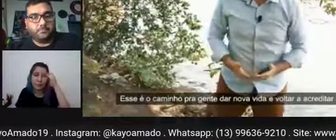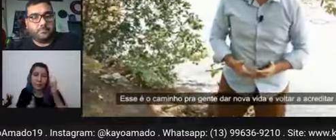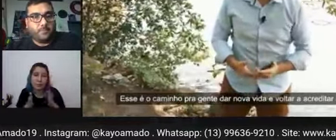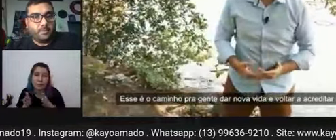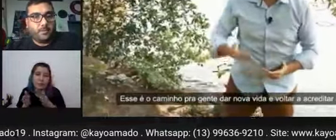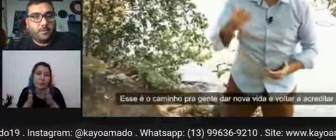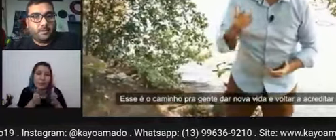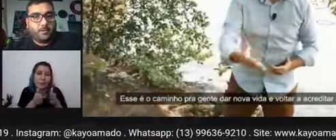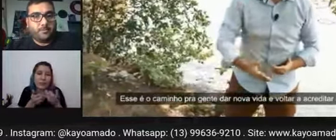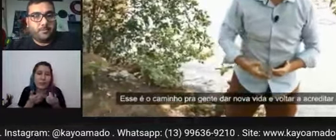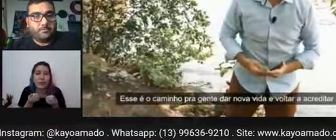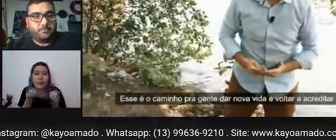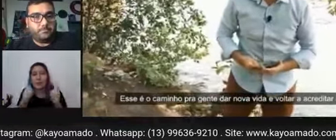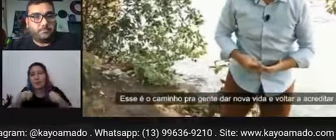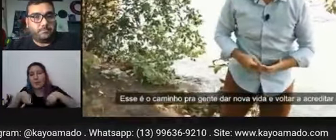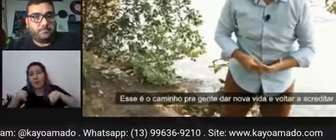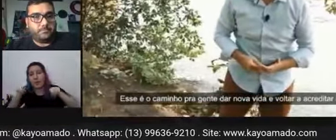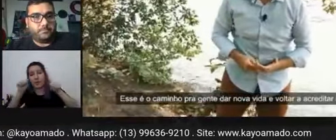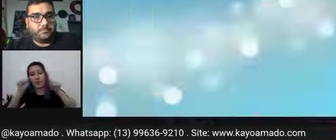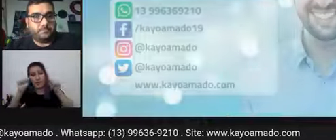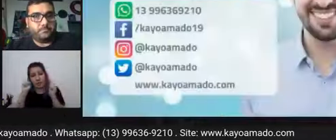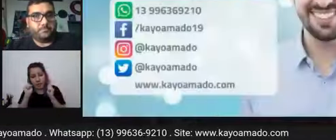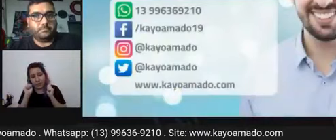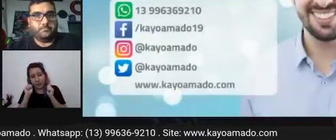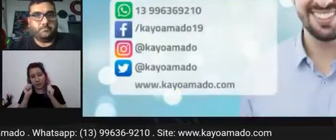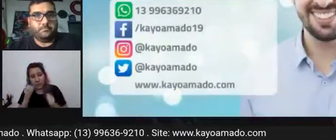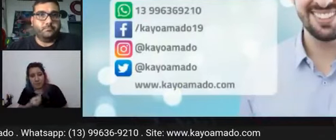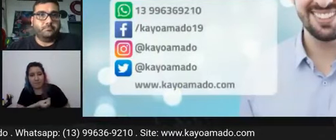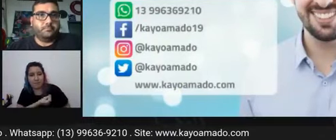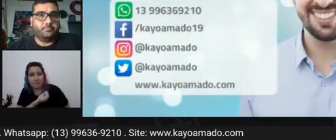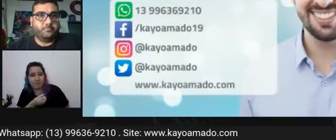nova vida e voltar a acreditar na nossa cidade.